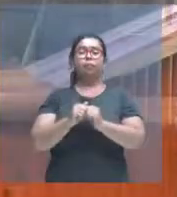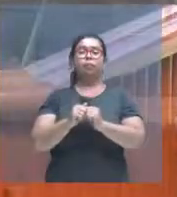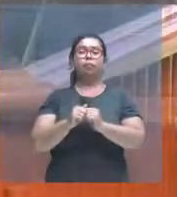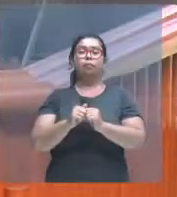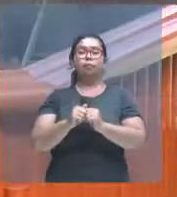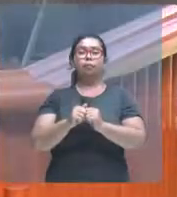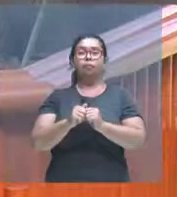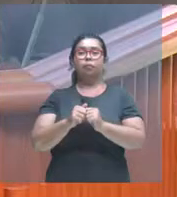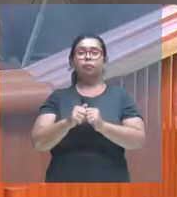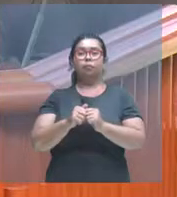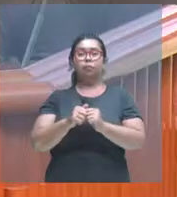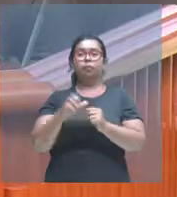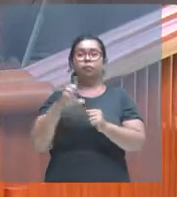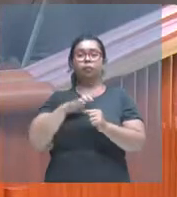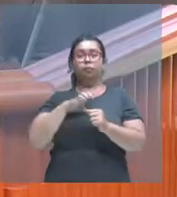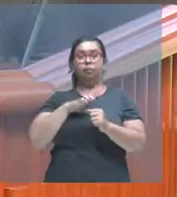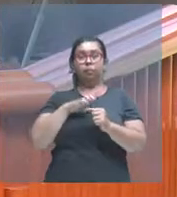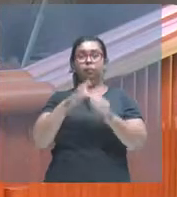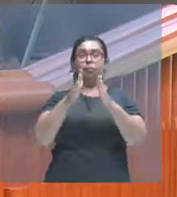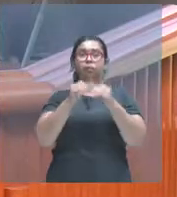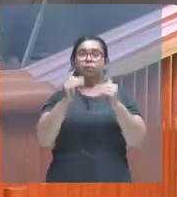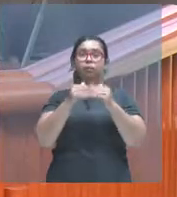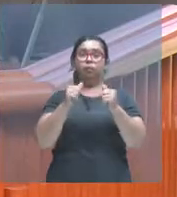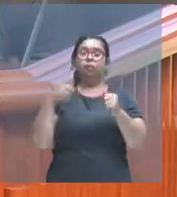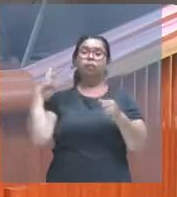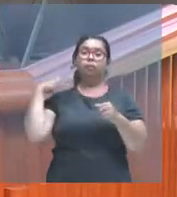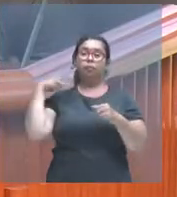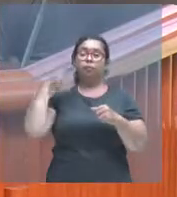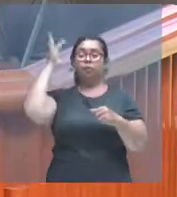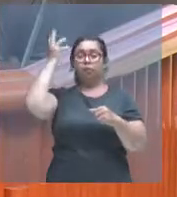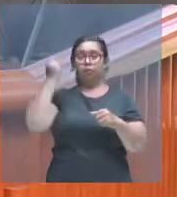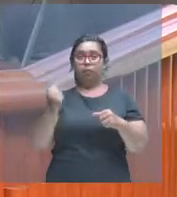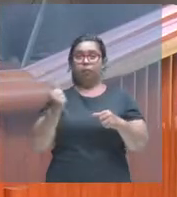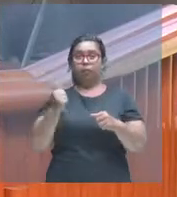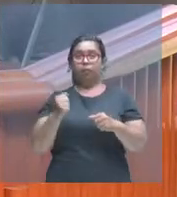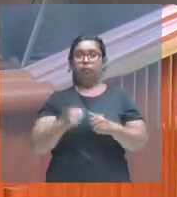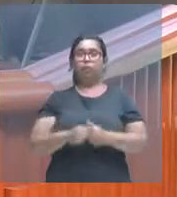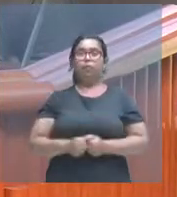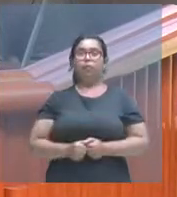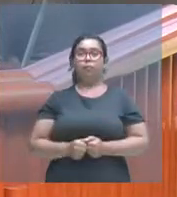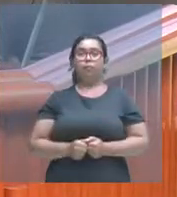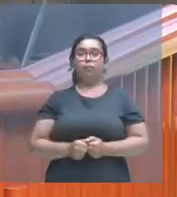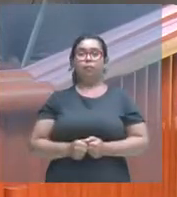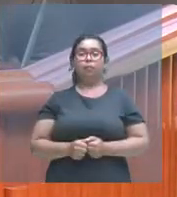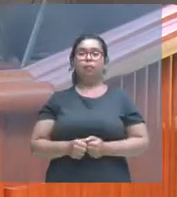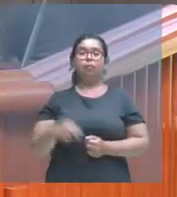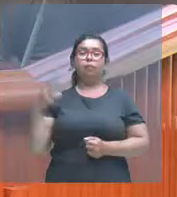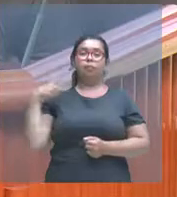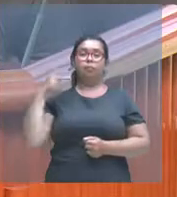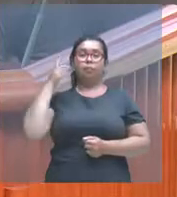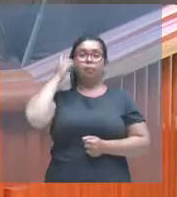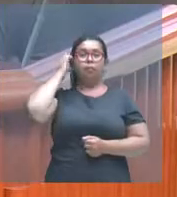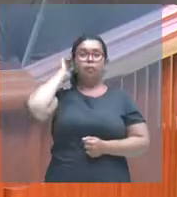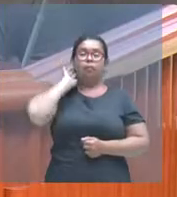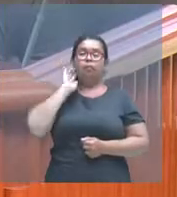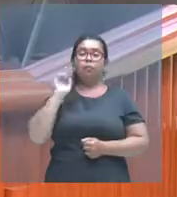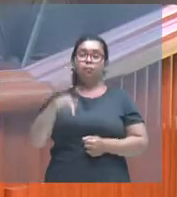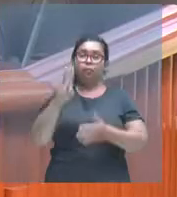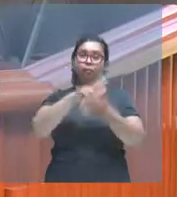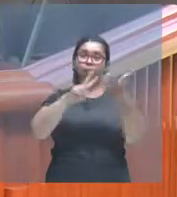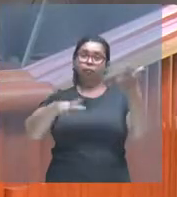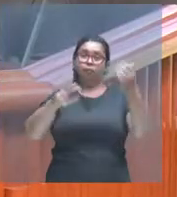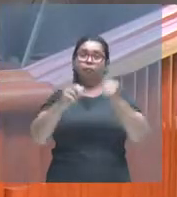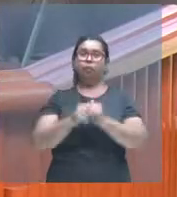contamos com o apoio dos nobres pares para aprovação da proposição. Esse é o texto da justificativa